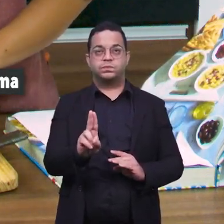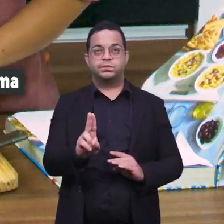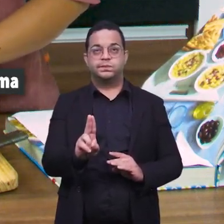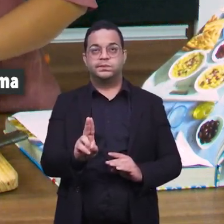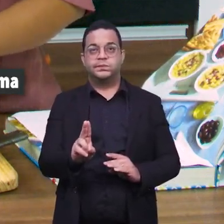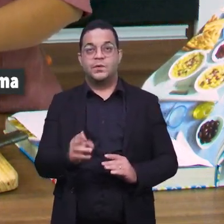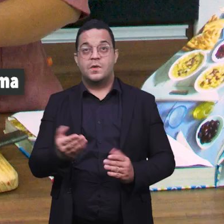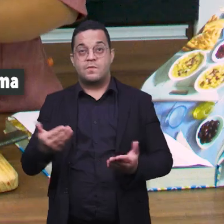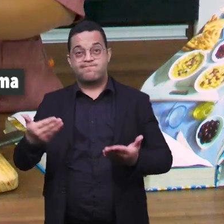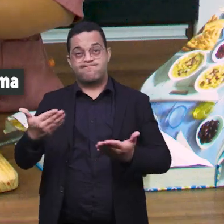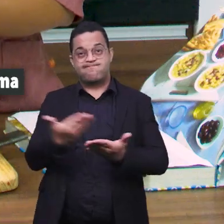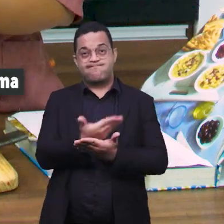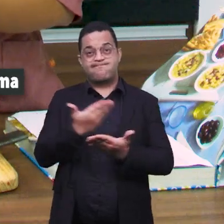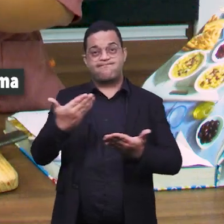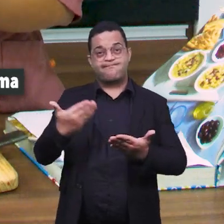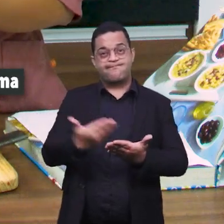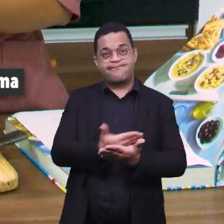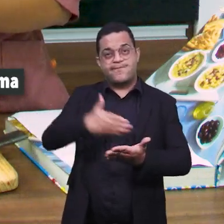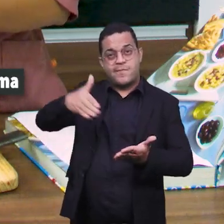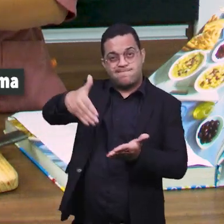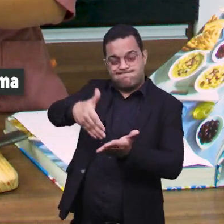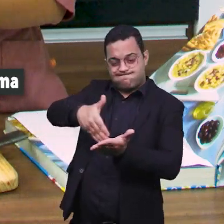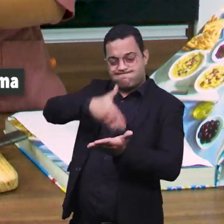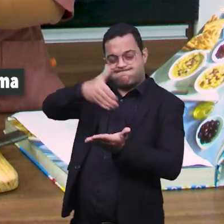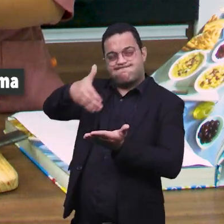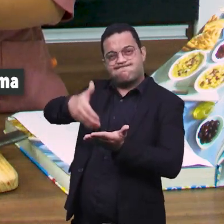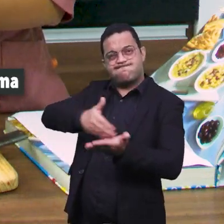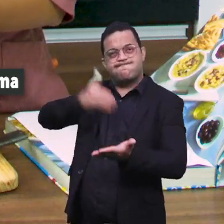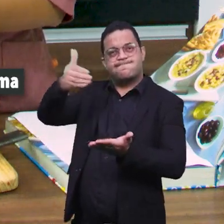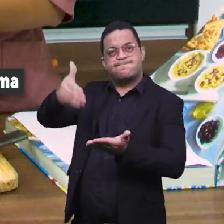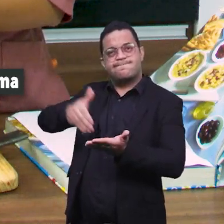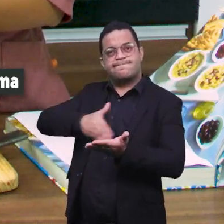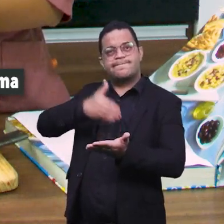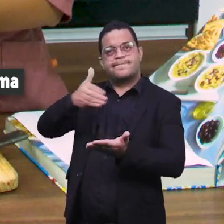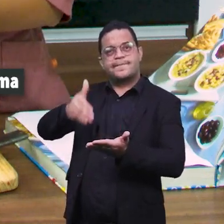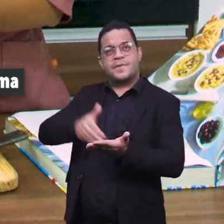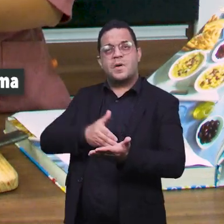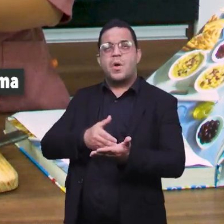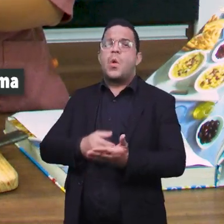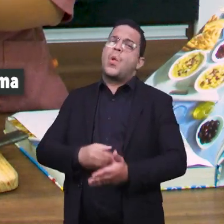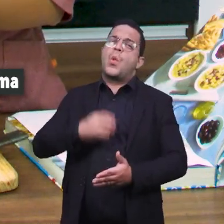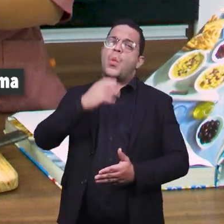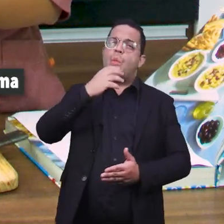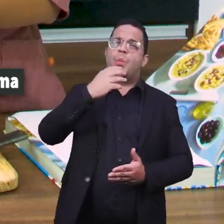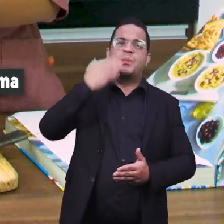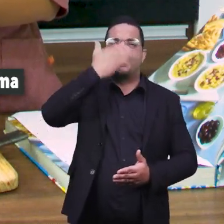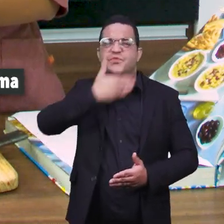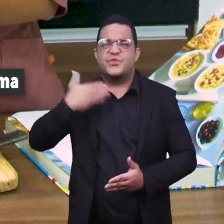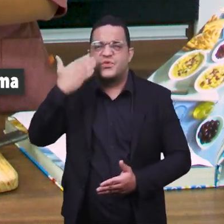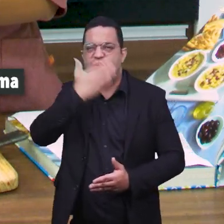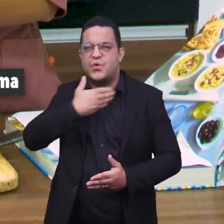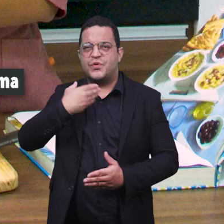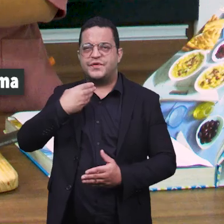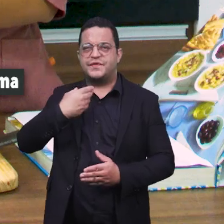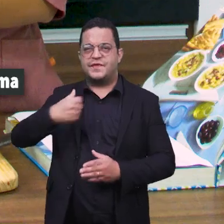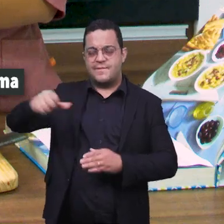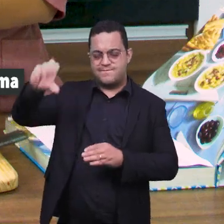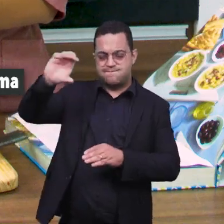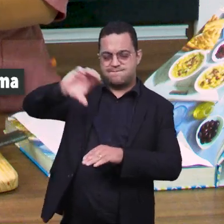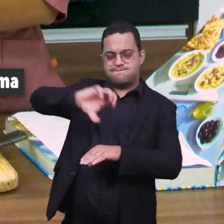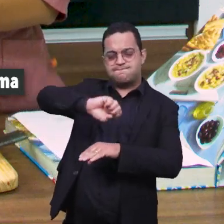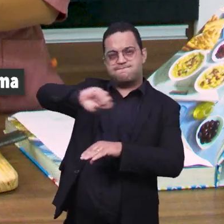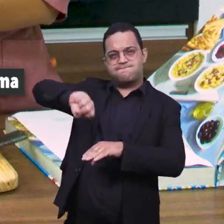silicone, excelente para você raspar bem, principalmente para os doces, gente, os cremes, que isso aqui a gente consegue